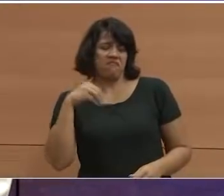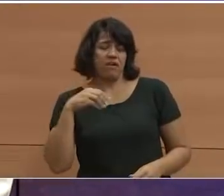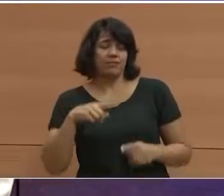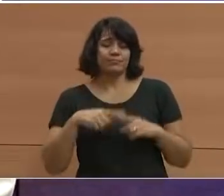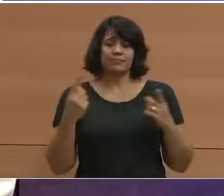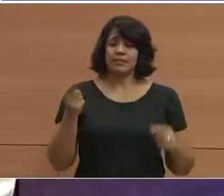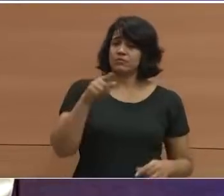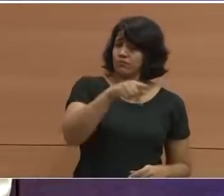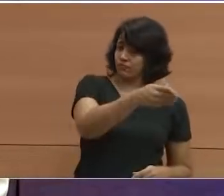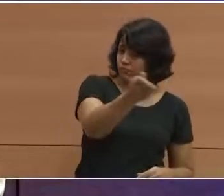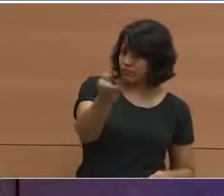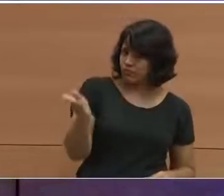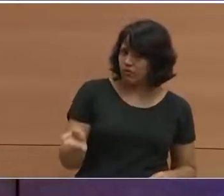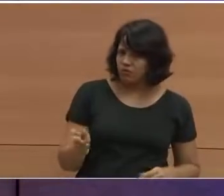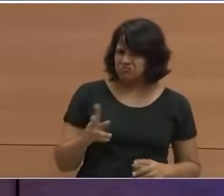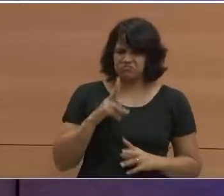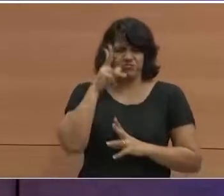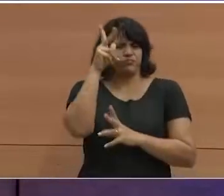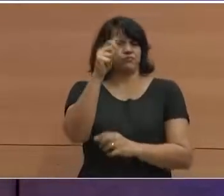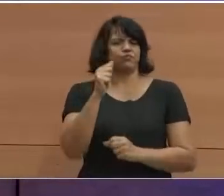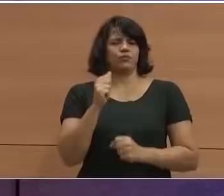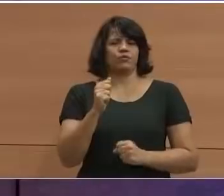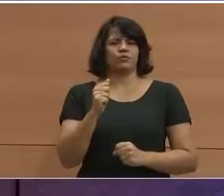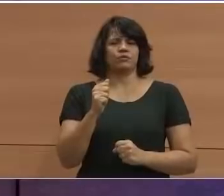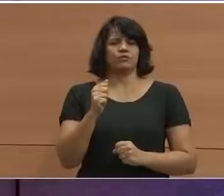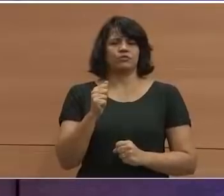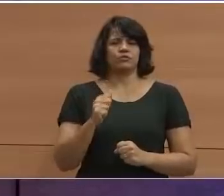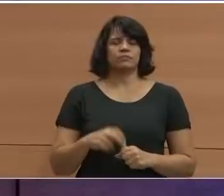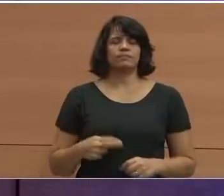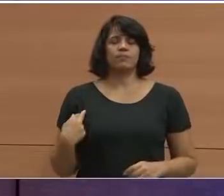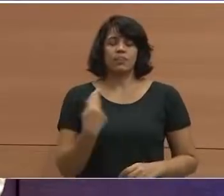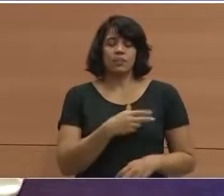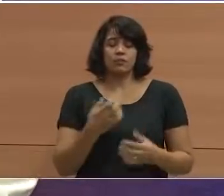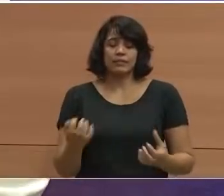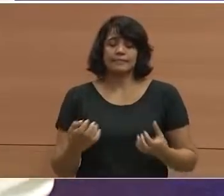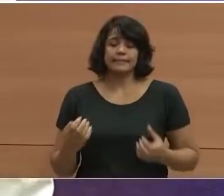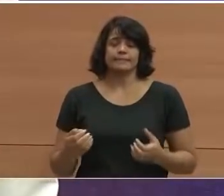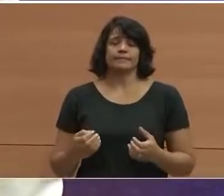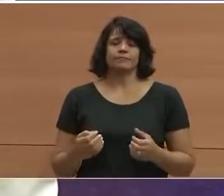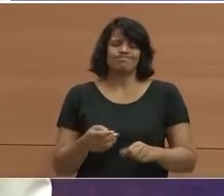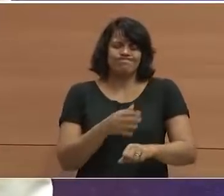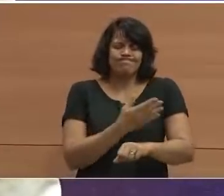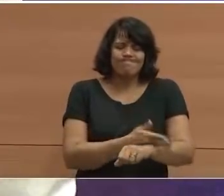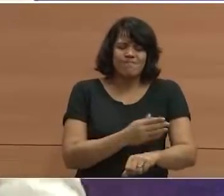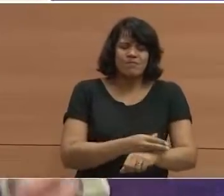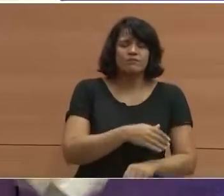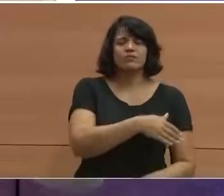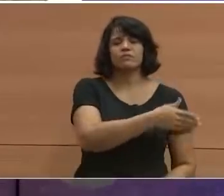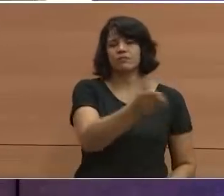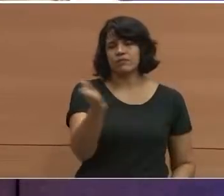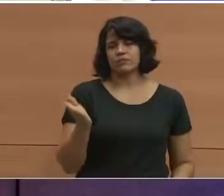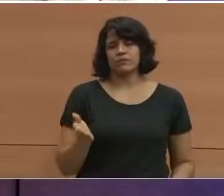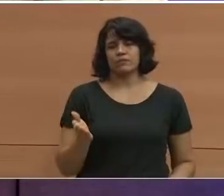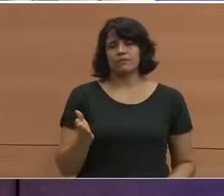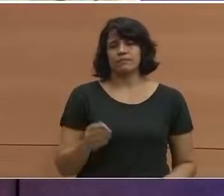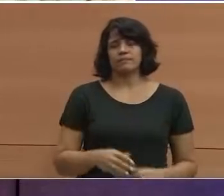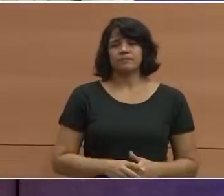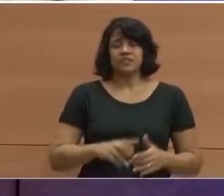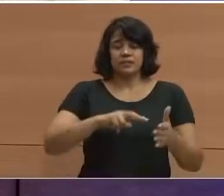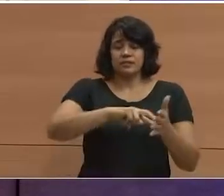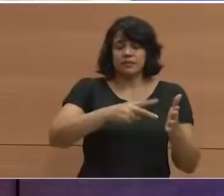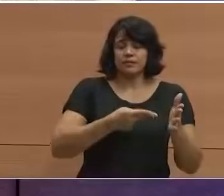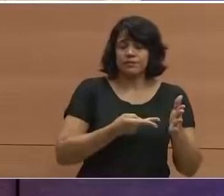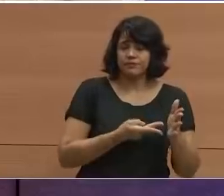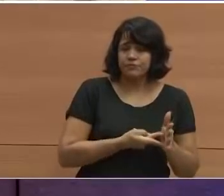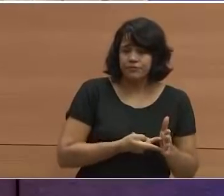pedimos, o vosso aperfeiçoamento. O que quer dizer isso? Quer dizer o quê? eu estou trazendo essa